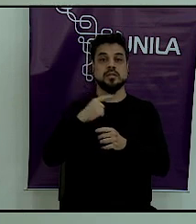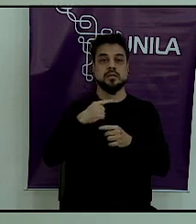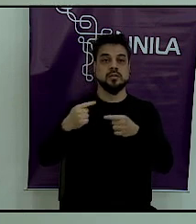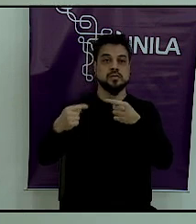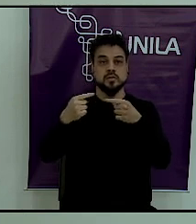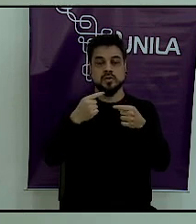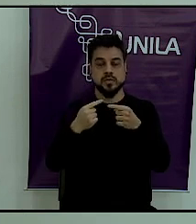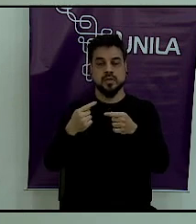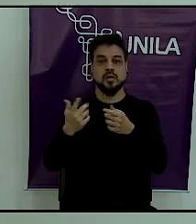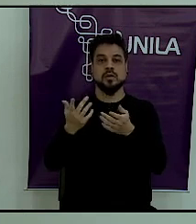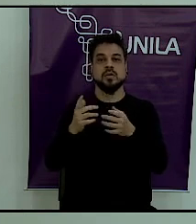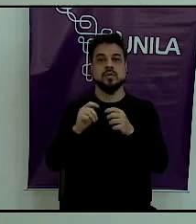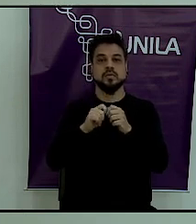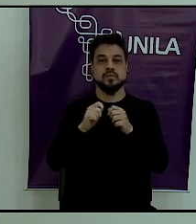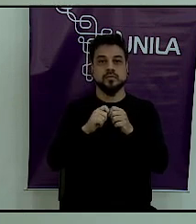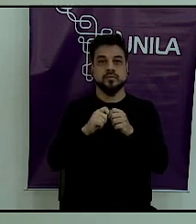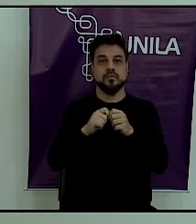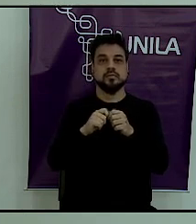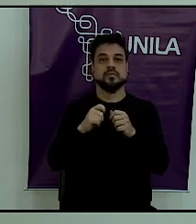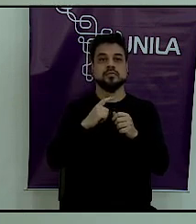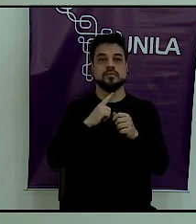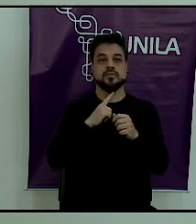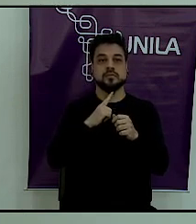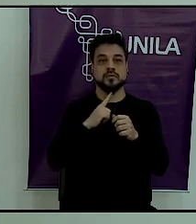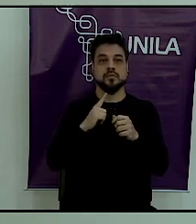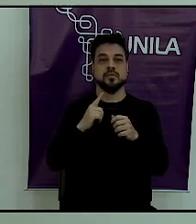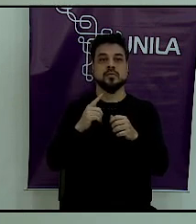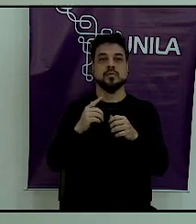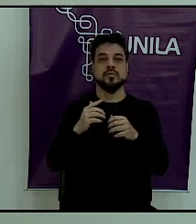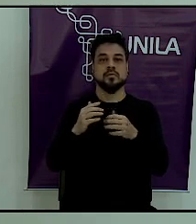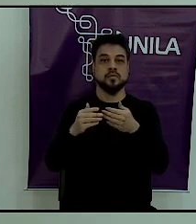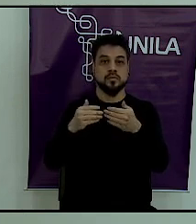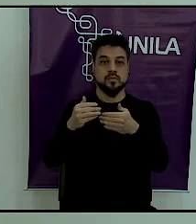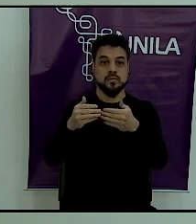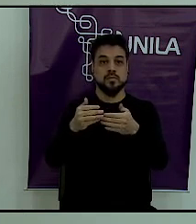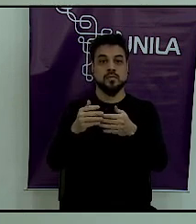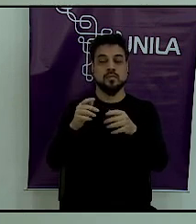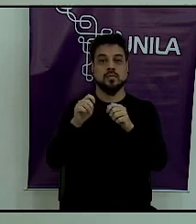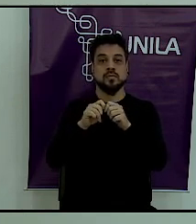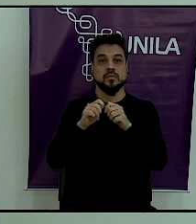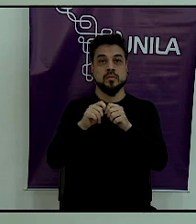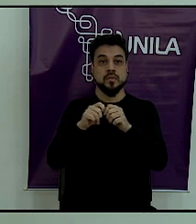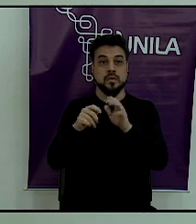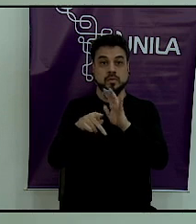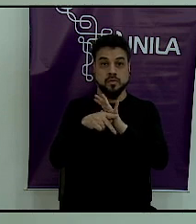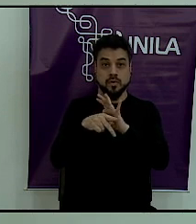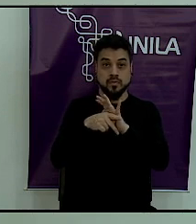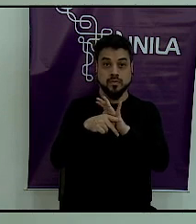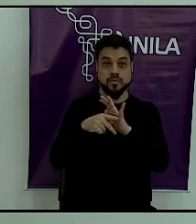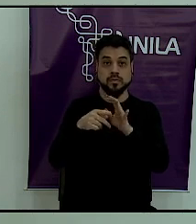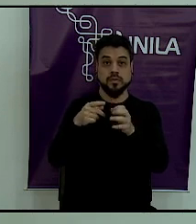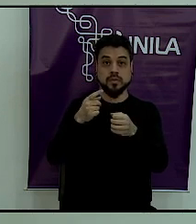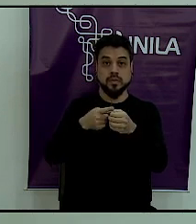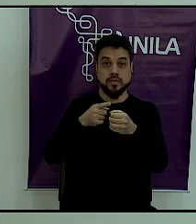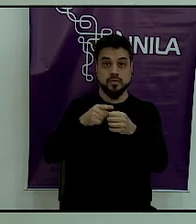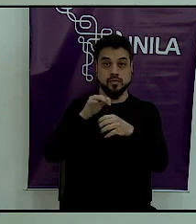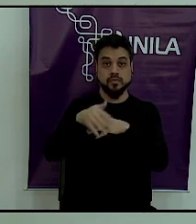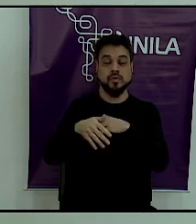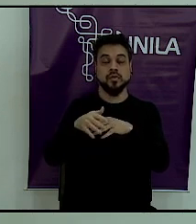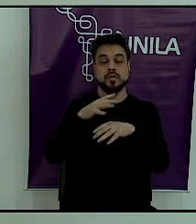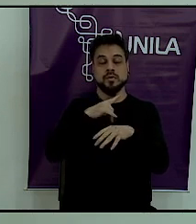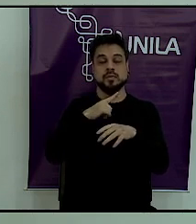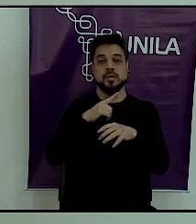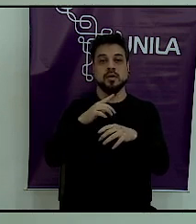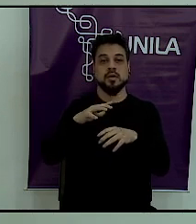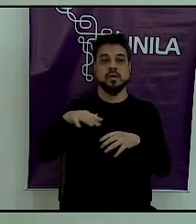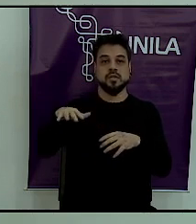que certamente têm incidência nas políticas públicas, tanto do município de Foz do Iguaçu como da região. Então, essa é a